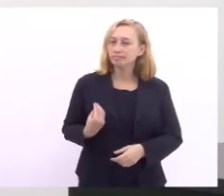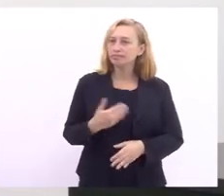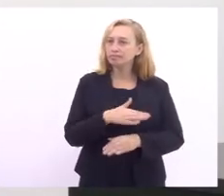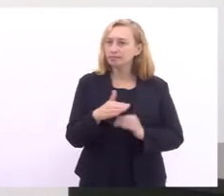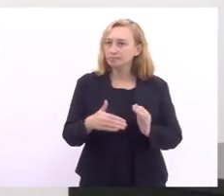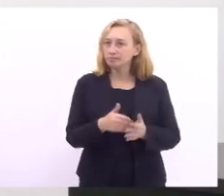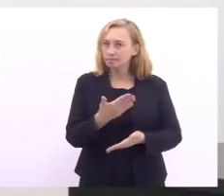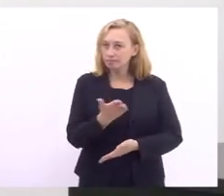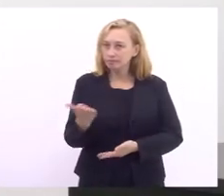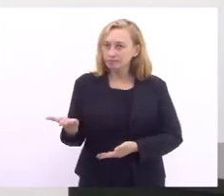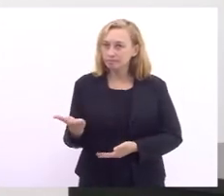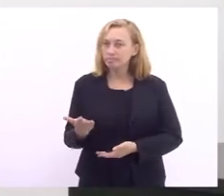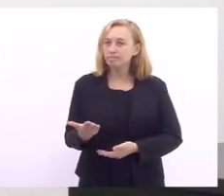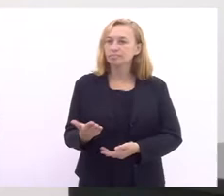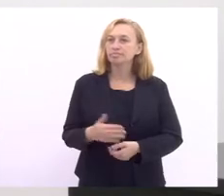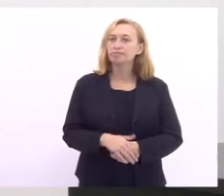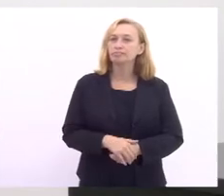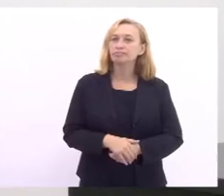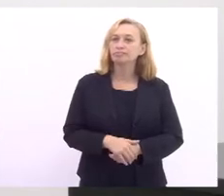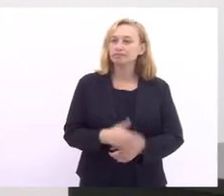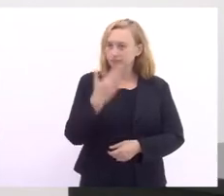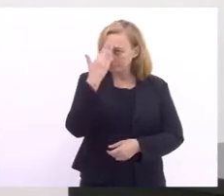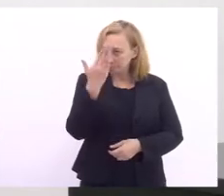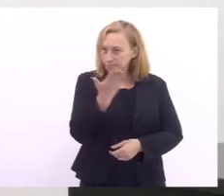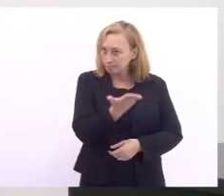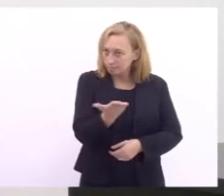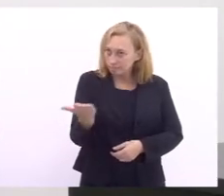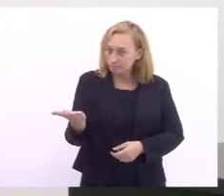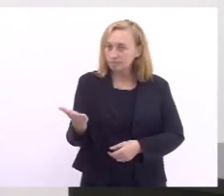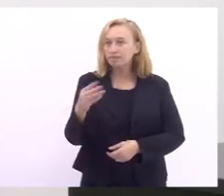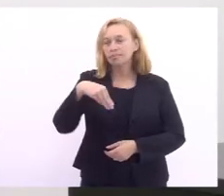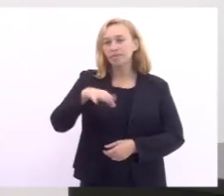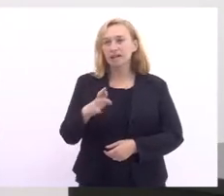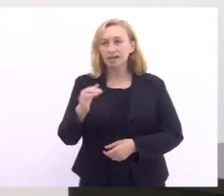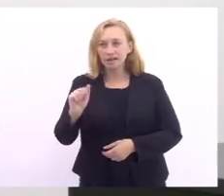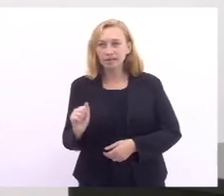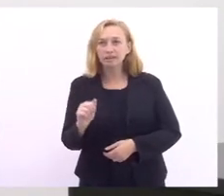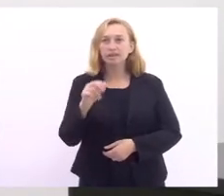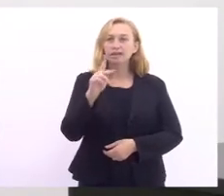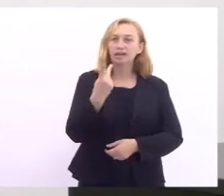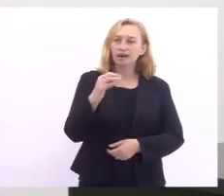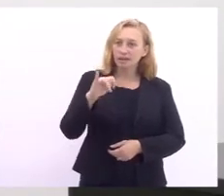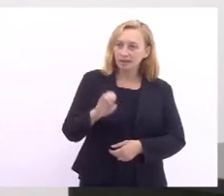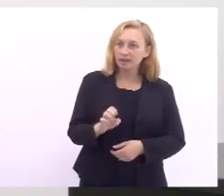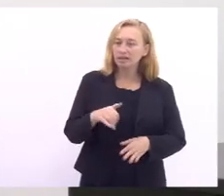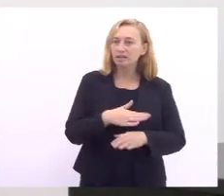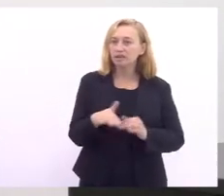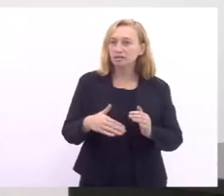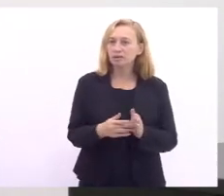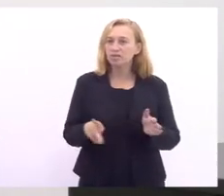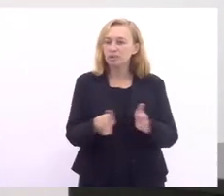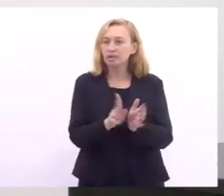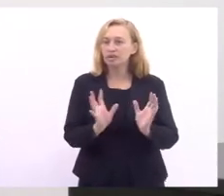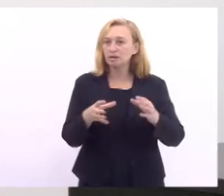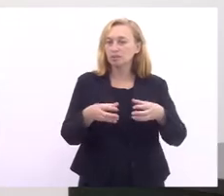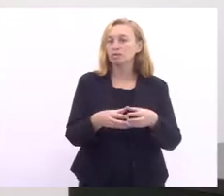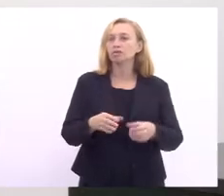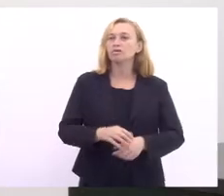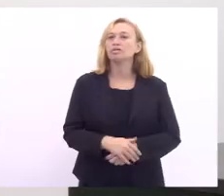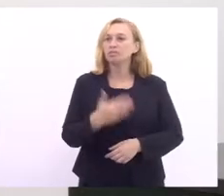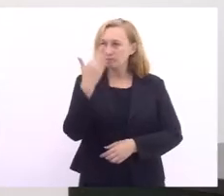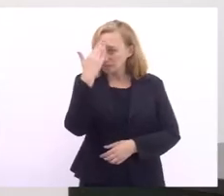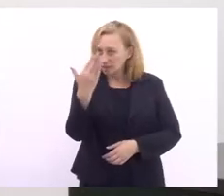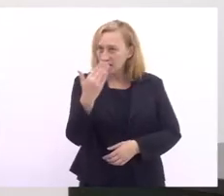né a casa e agradecer cada um de vocês na Mariana o Henrique e todo mundo da equipe é